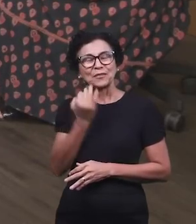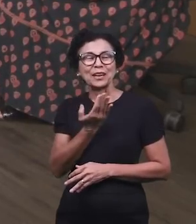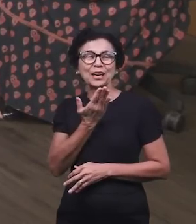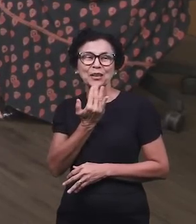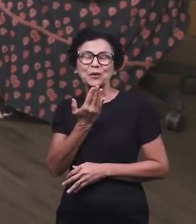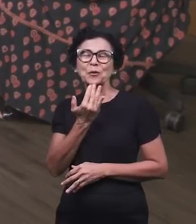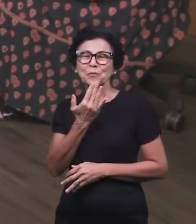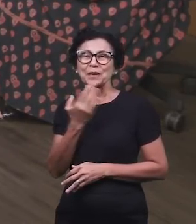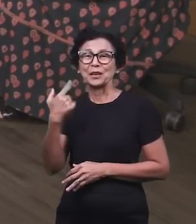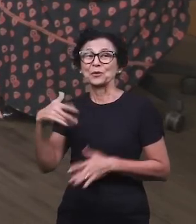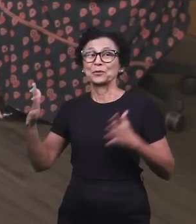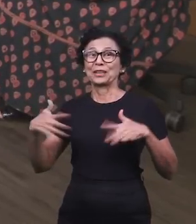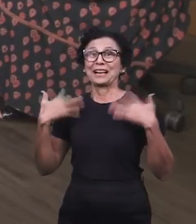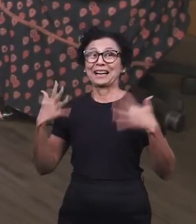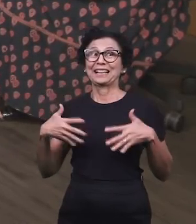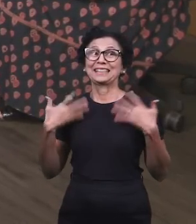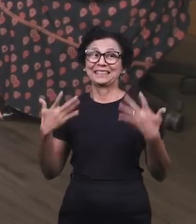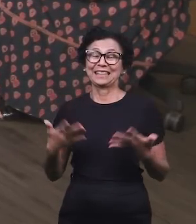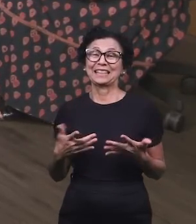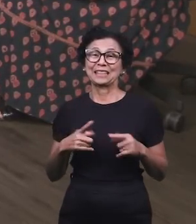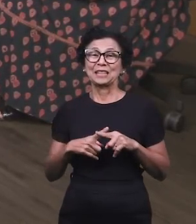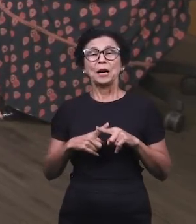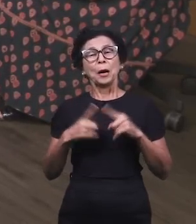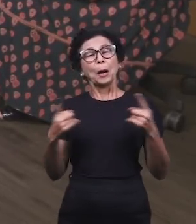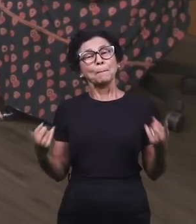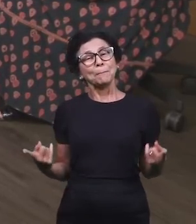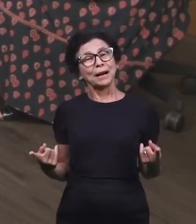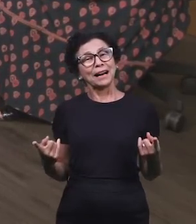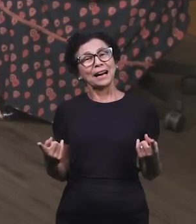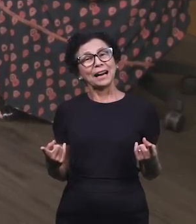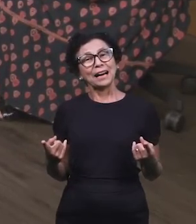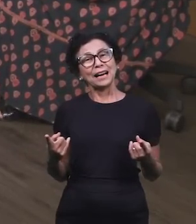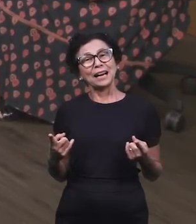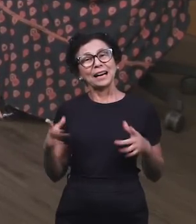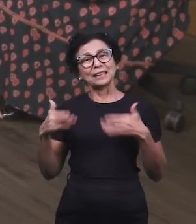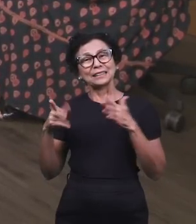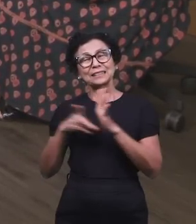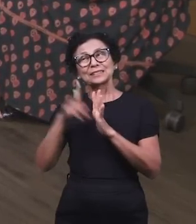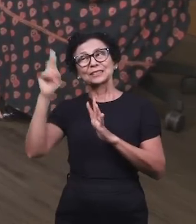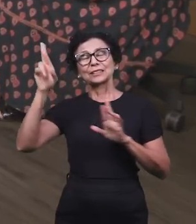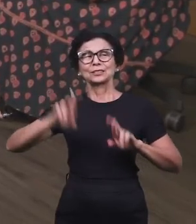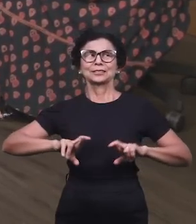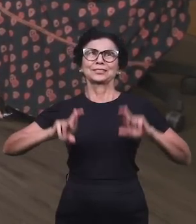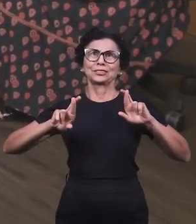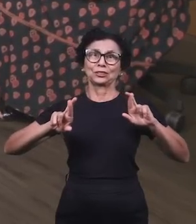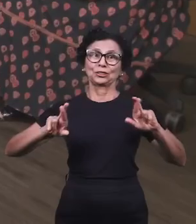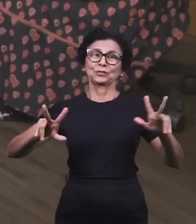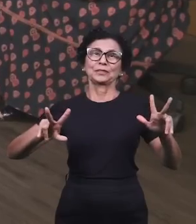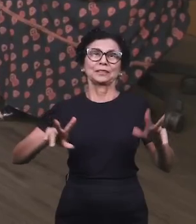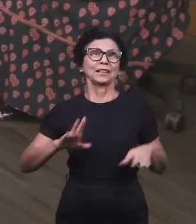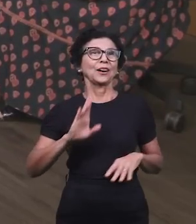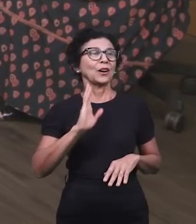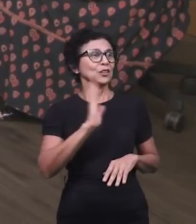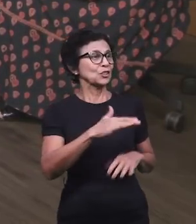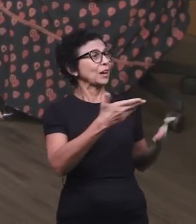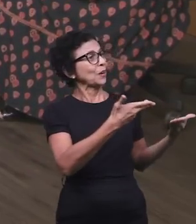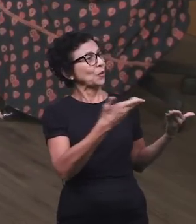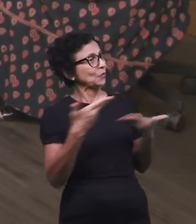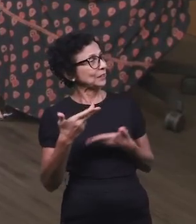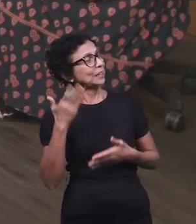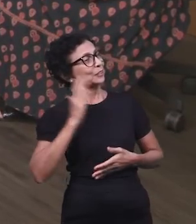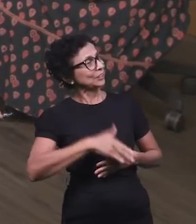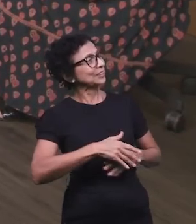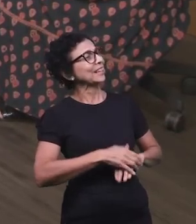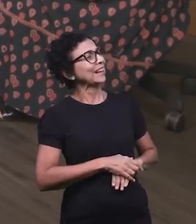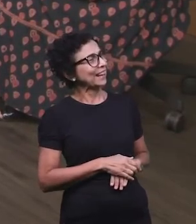comunhão. Já aproveitando aqui que nós estamos no ar, já está convidado. Maravilha. Considerando aí. E eu